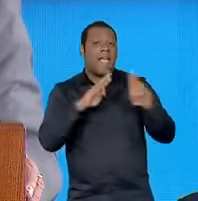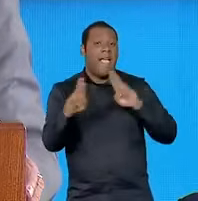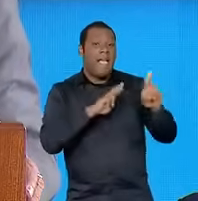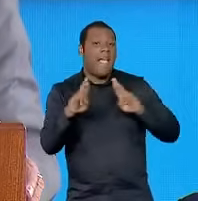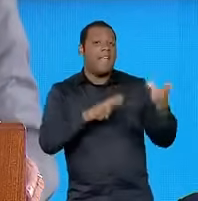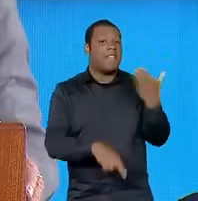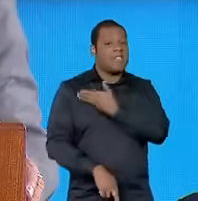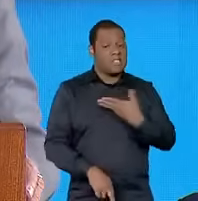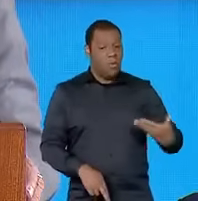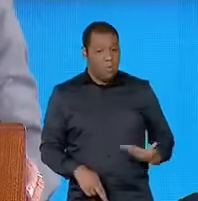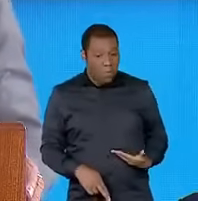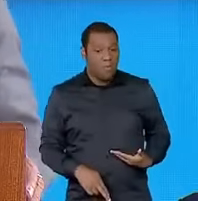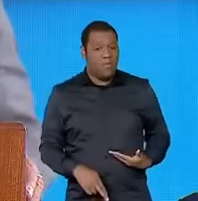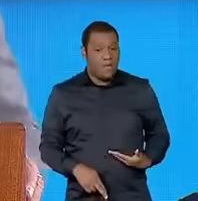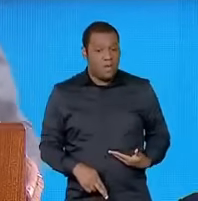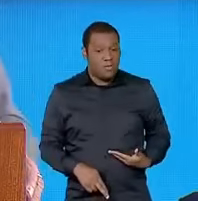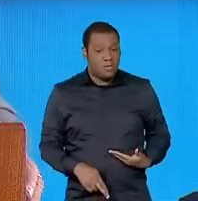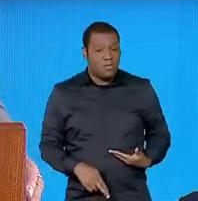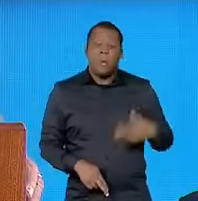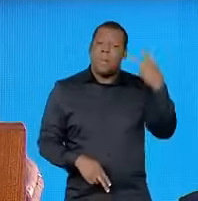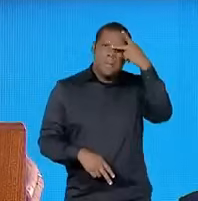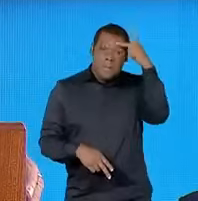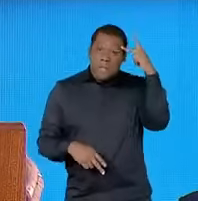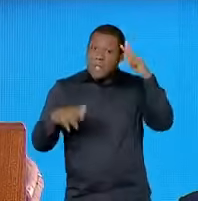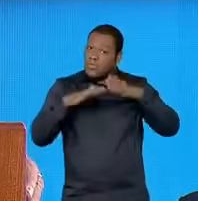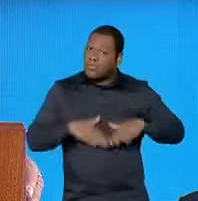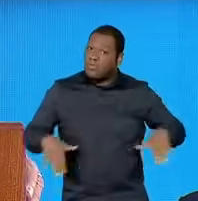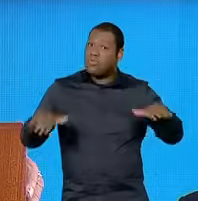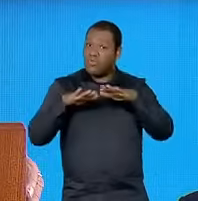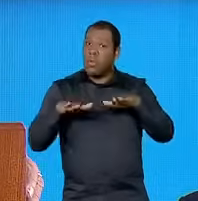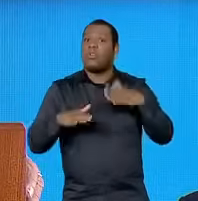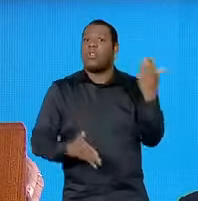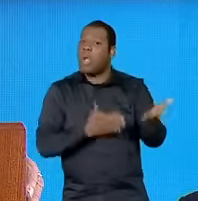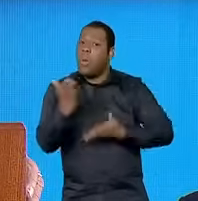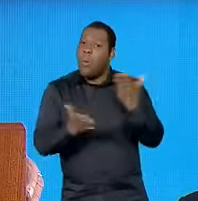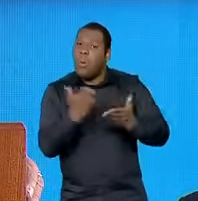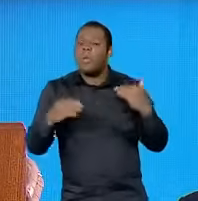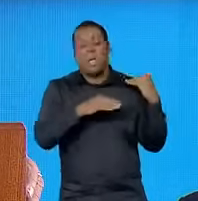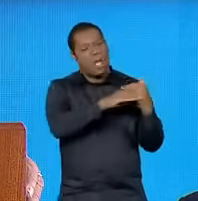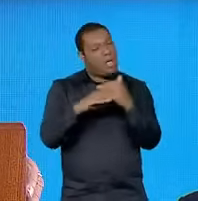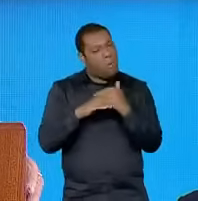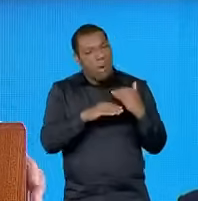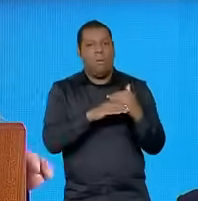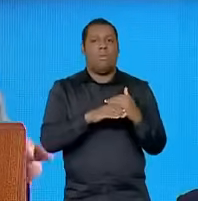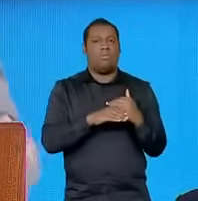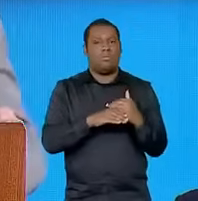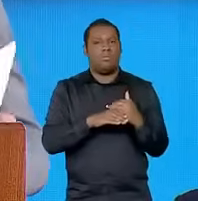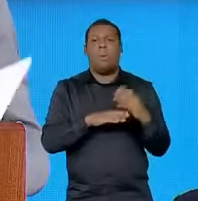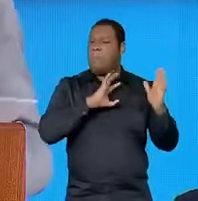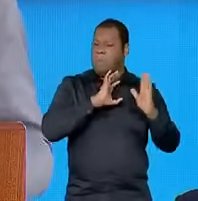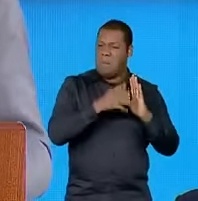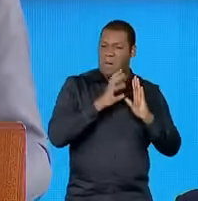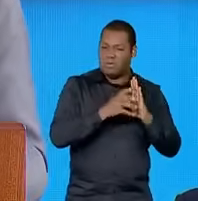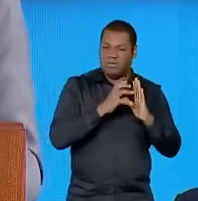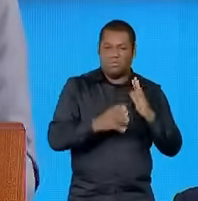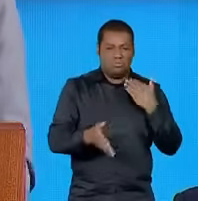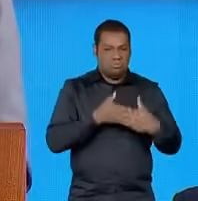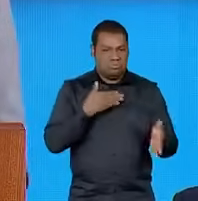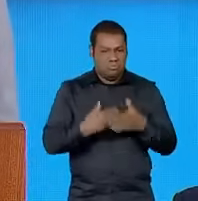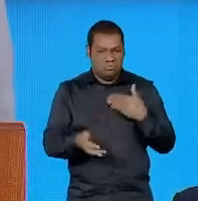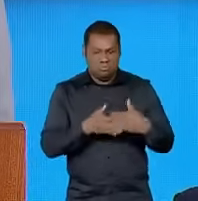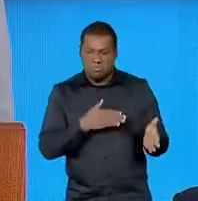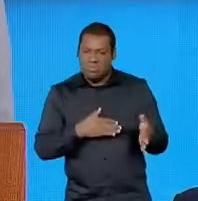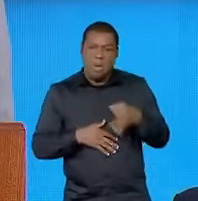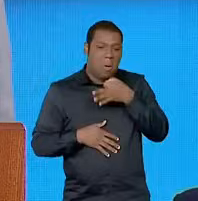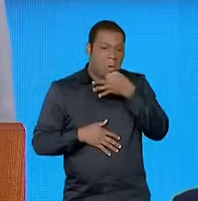Estado e os entes federados, todos serão tratados em igualdade de condições, independentemente da